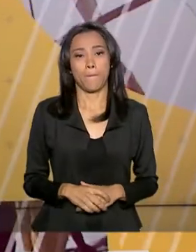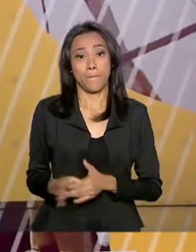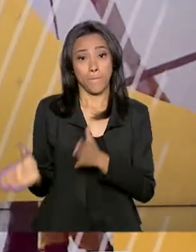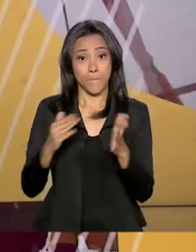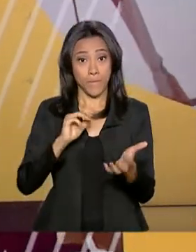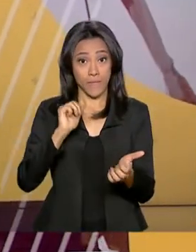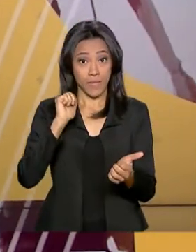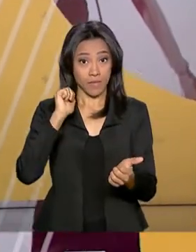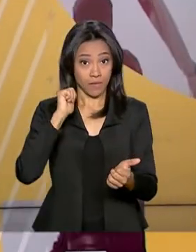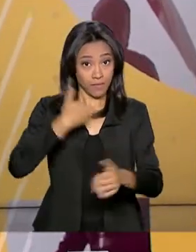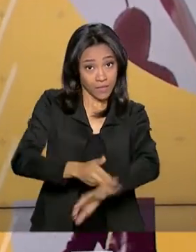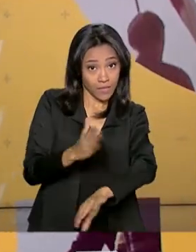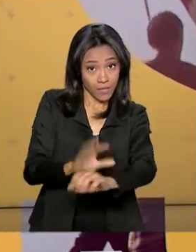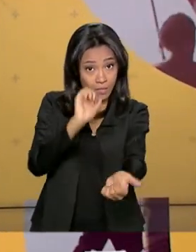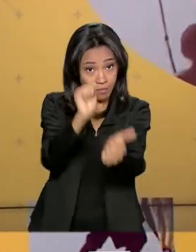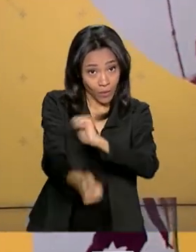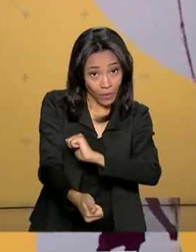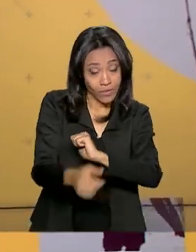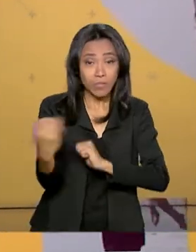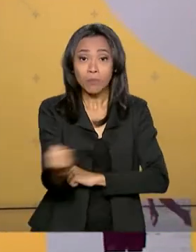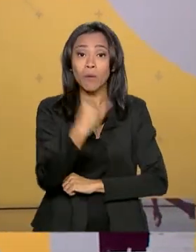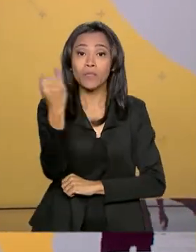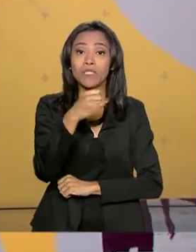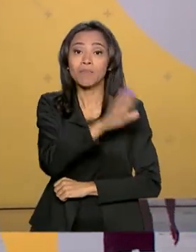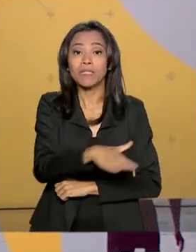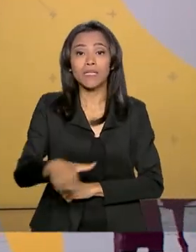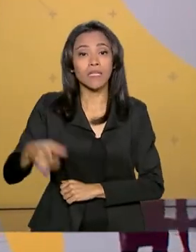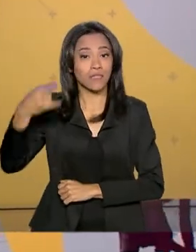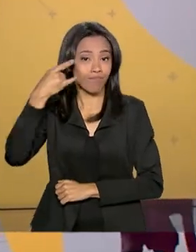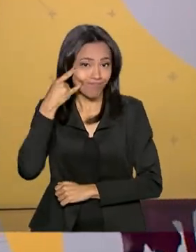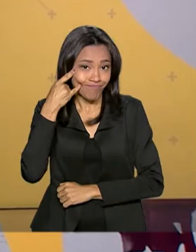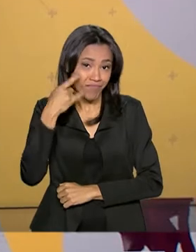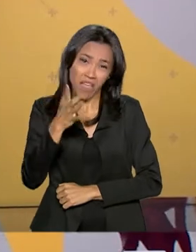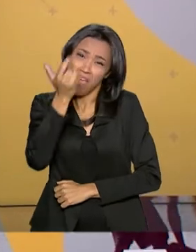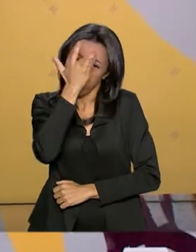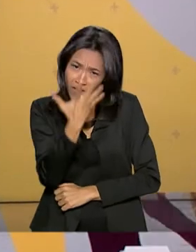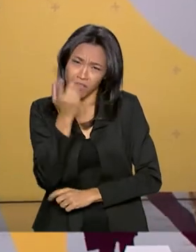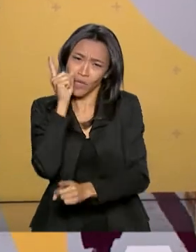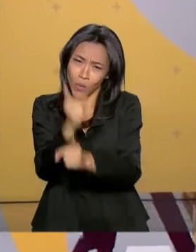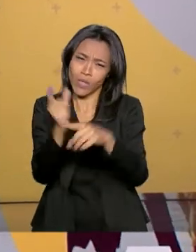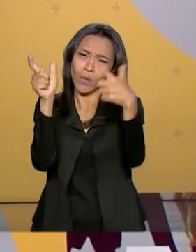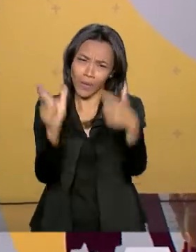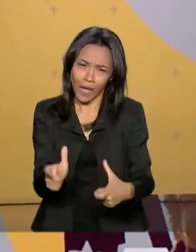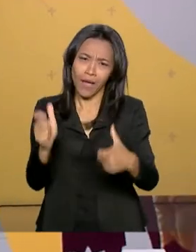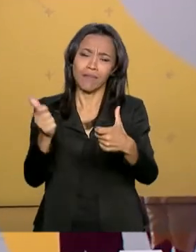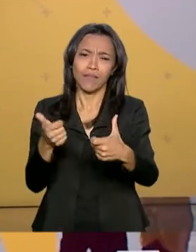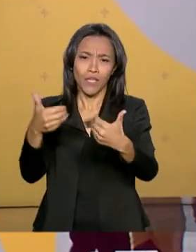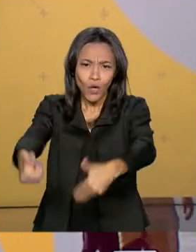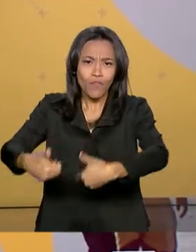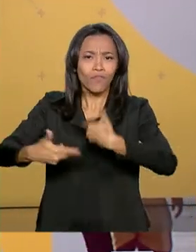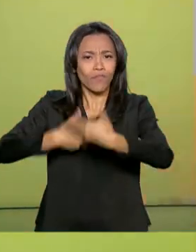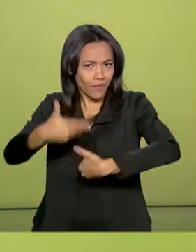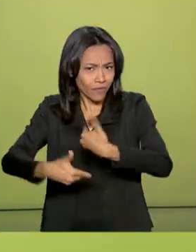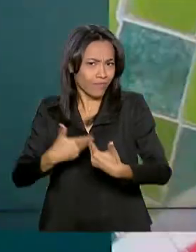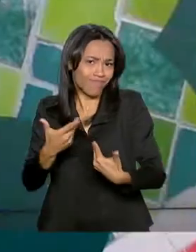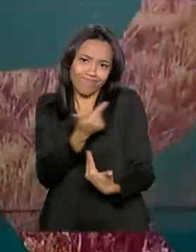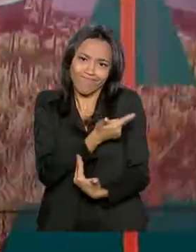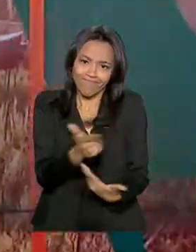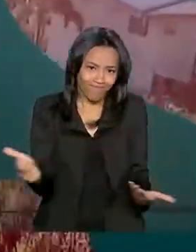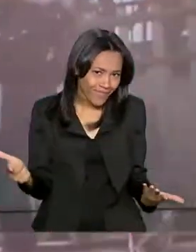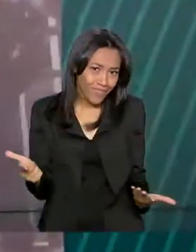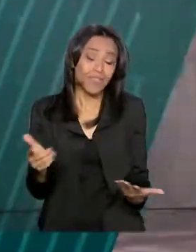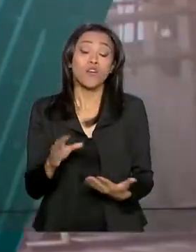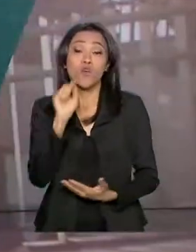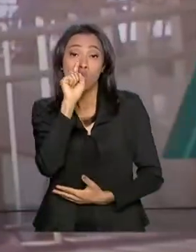Praticar esportes é importante para crianças com síndrome de Down, mas nem sempre é fácil encontrar locais que ofereçam atividades voltadas para elas.